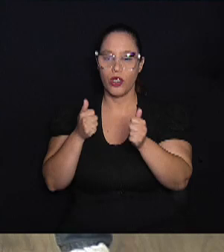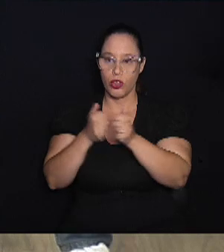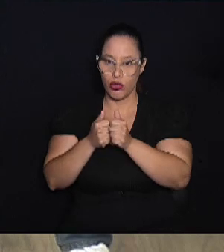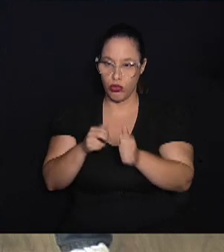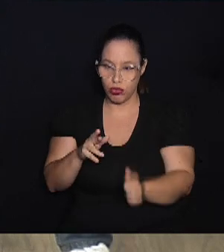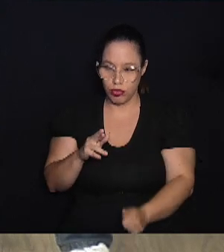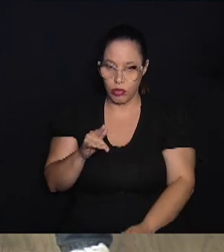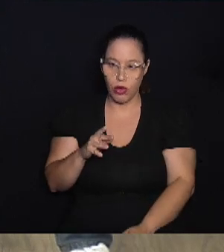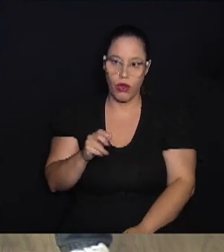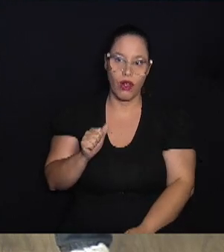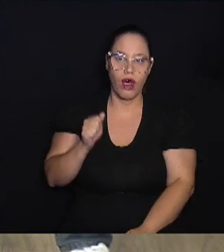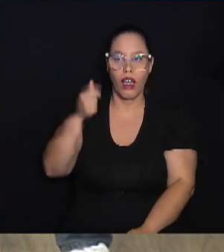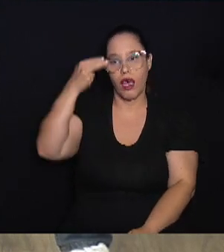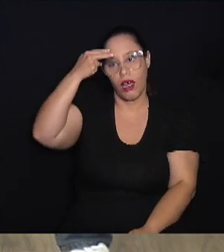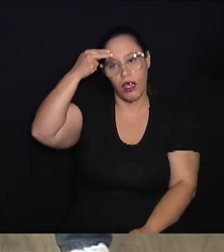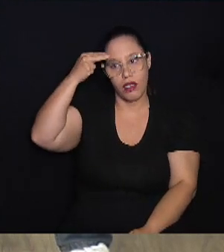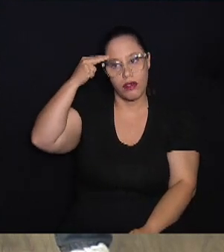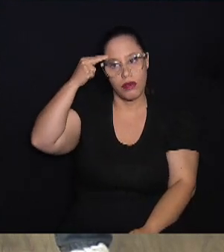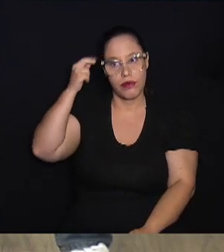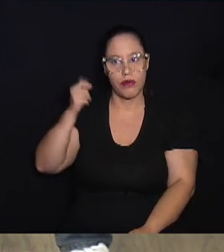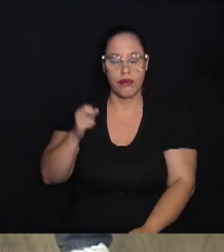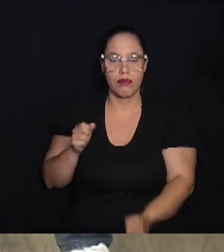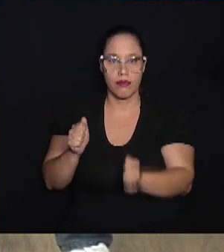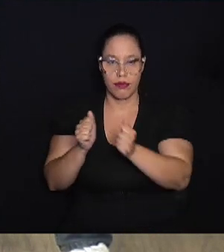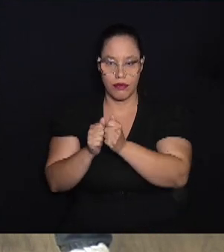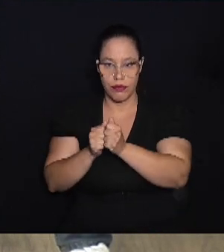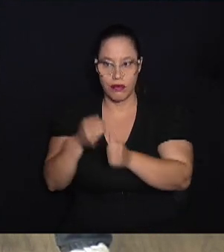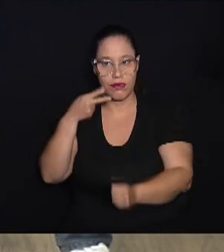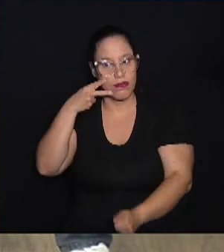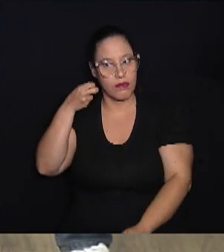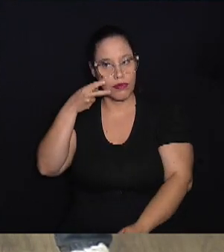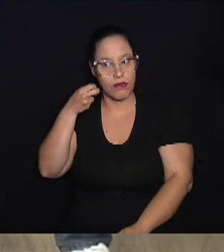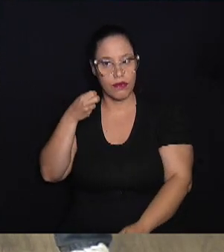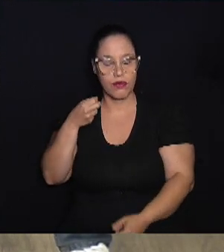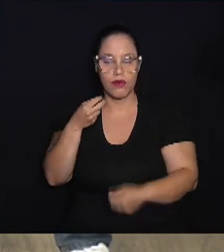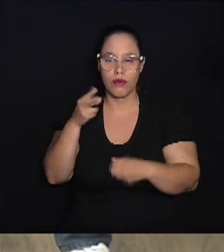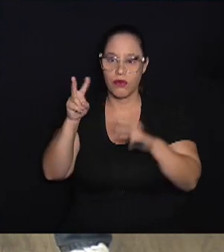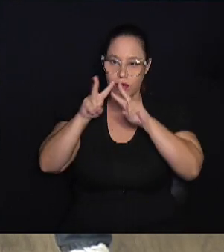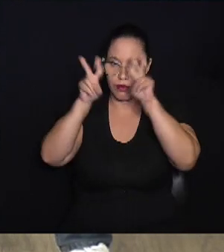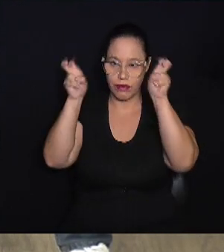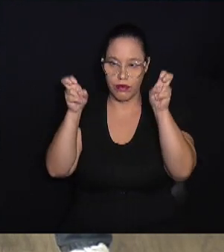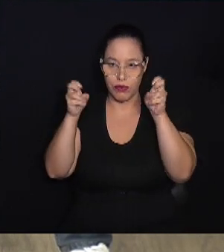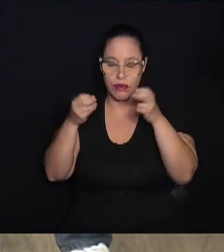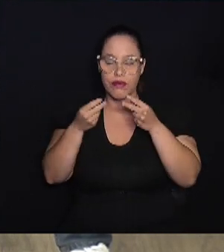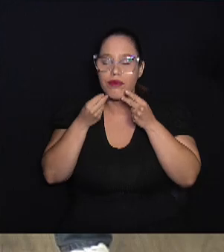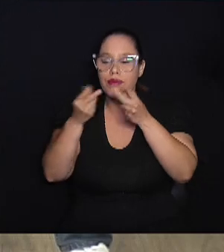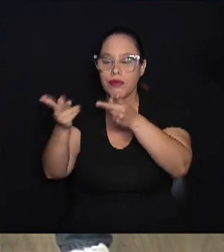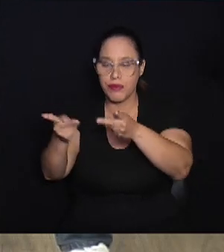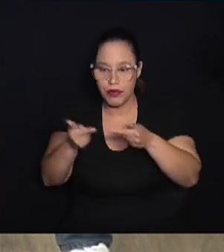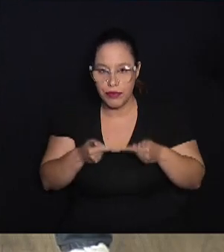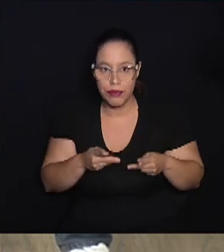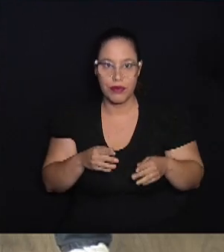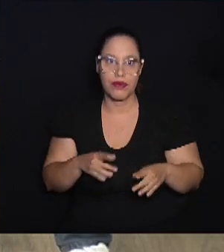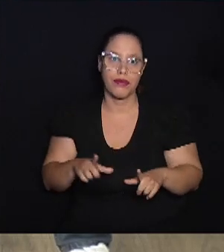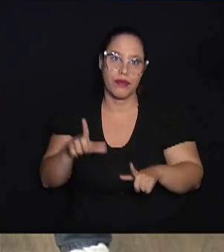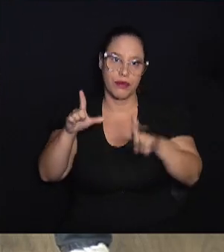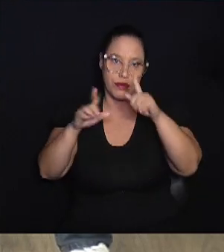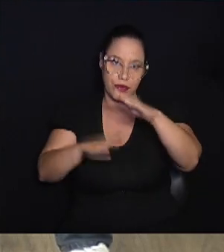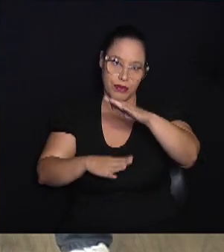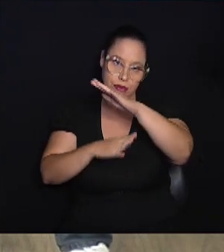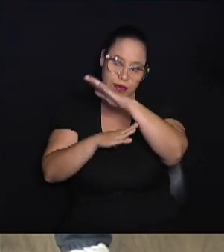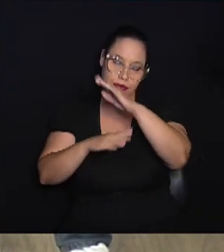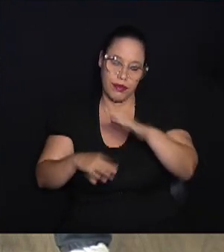tem ex-atleta de basquete, de futebol, tem muitos assuntos para a gente poder abordar. Faço o convite a você e o Jornal Câmara Notícia